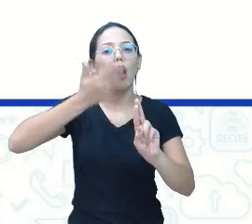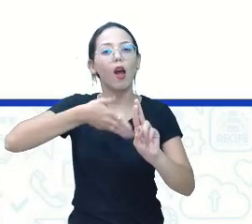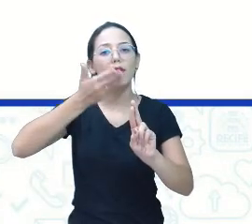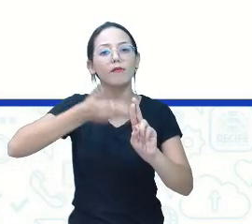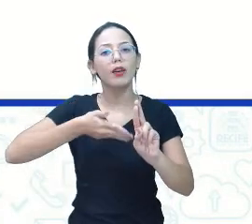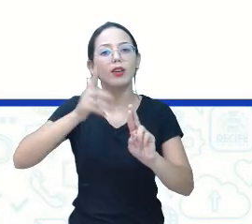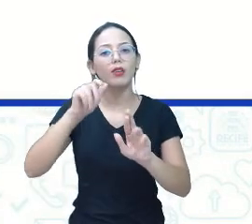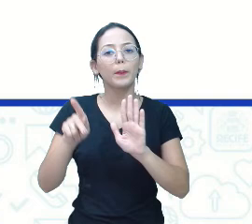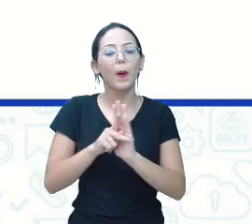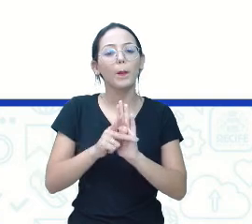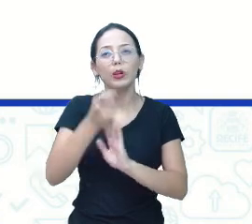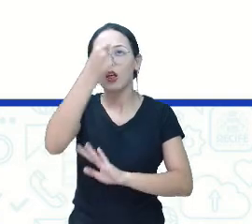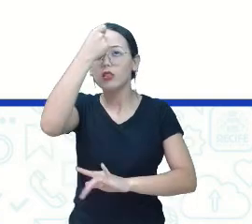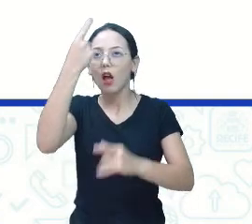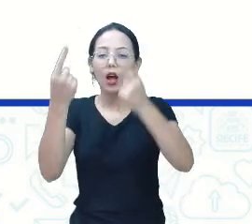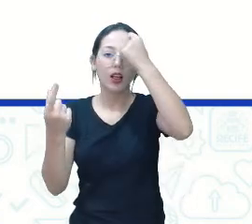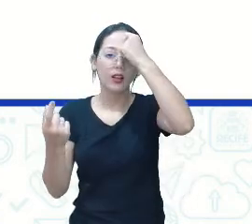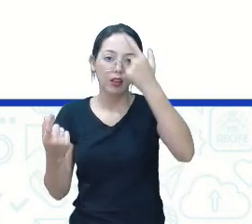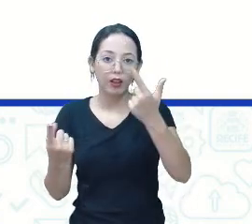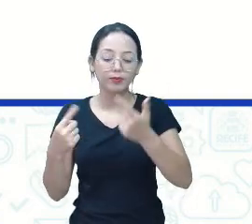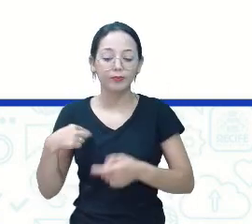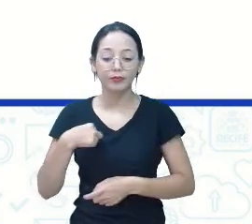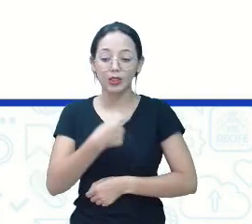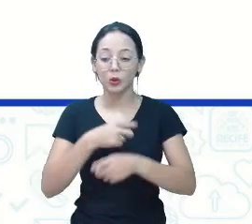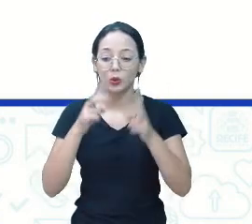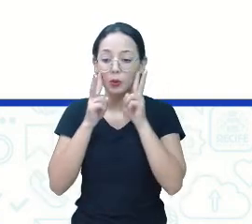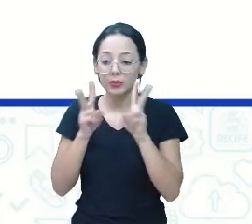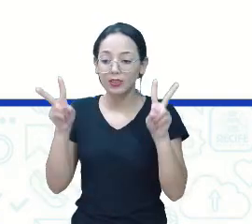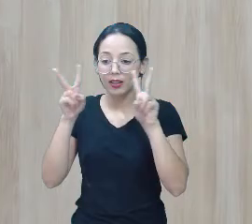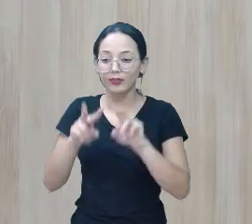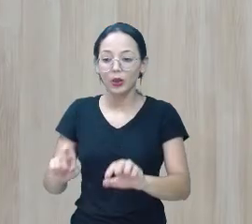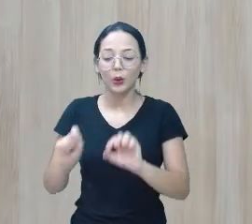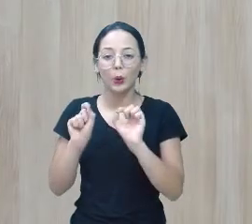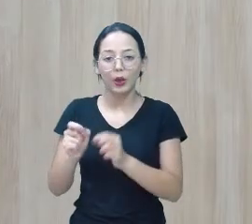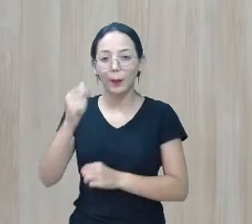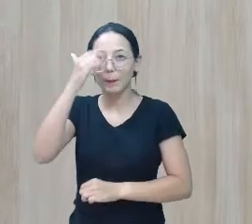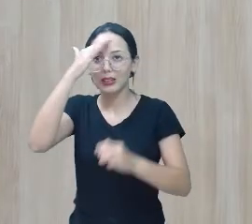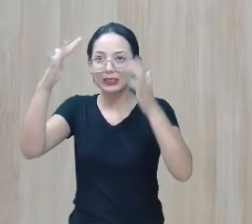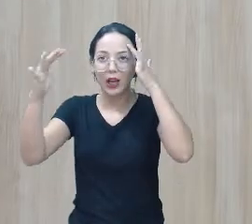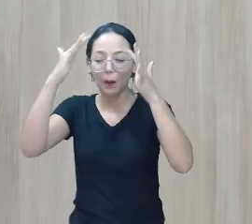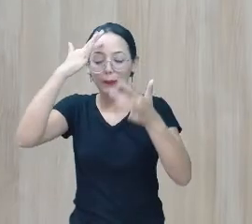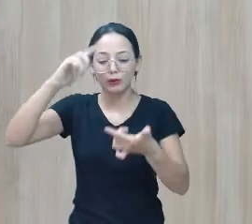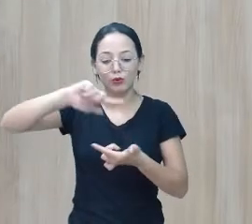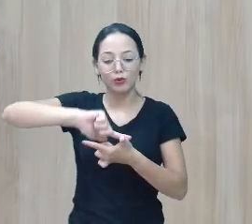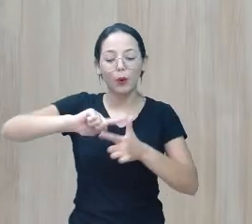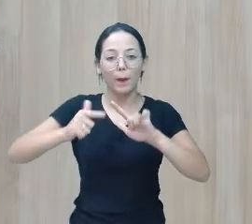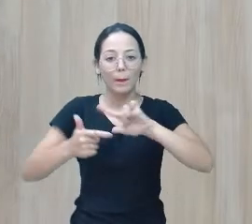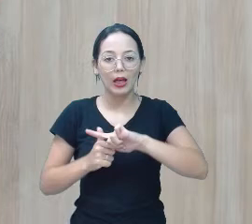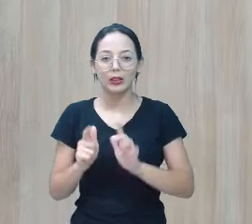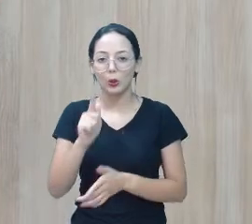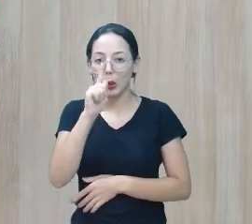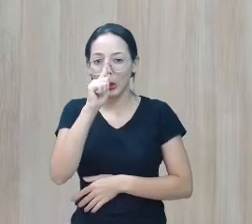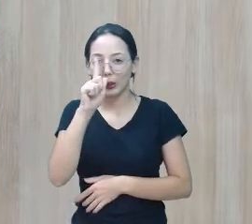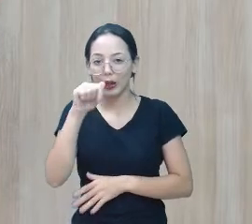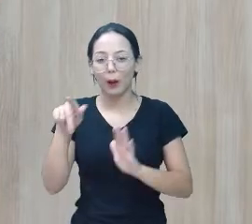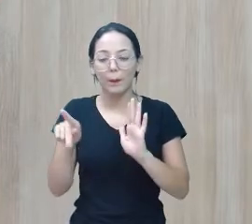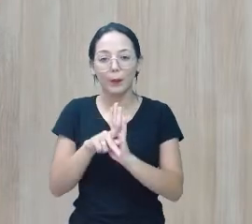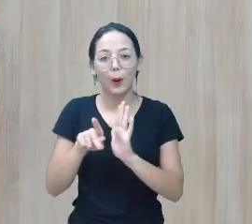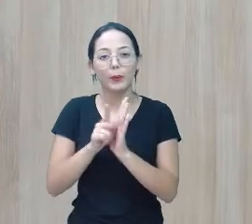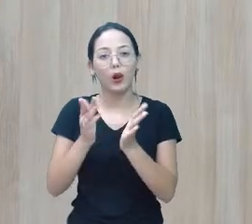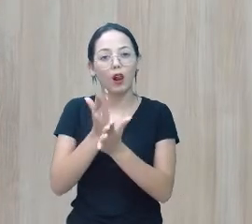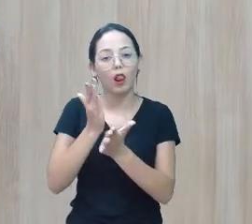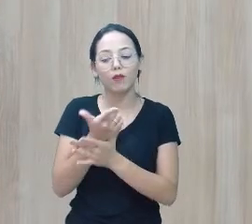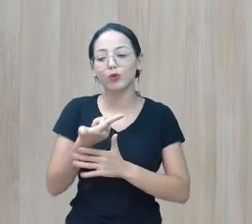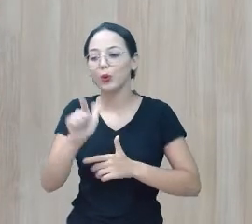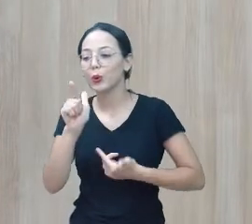ele traz ideias de que a gente vai observar que o pensamento geométrico grego, como eu estou dizendo, é um livro que trata de outros